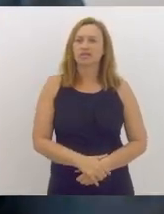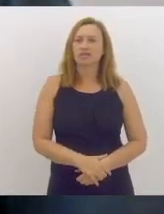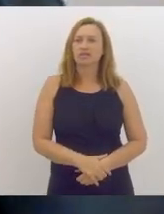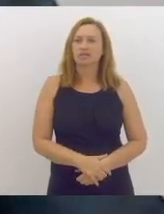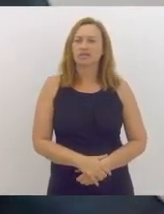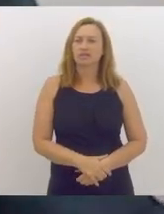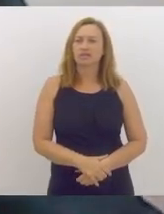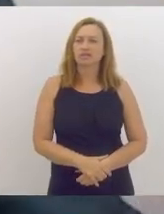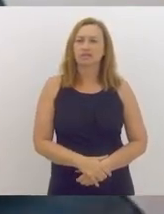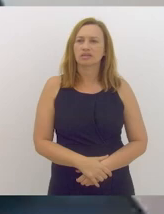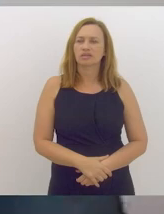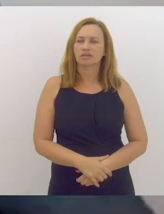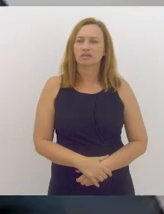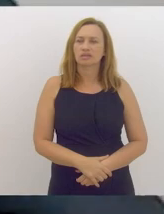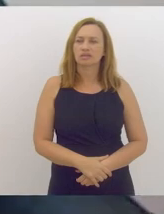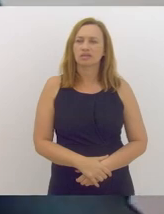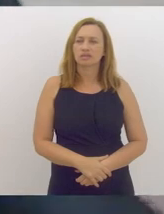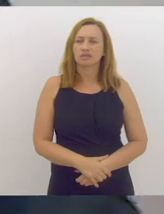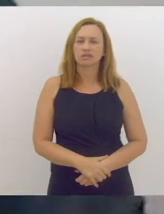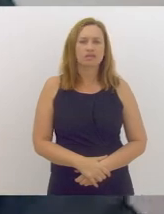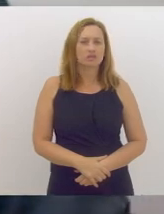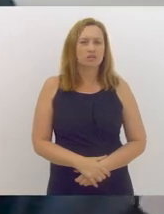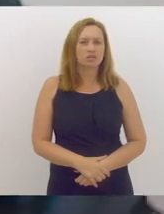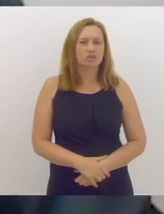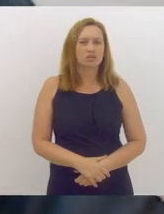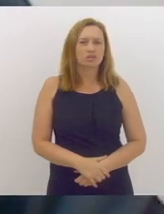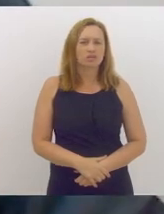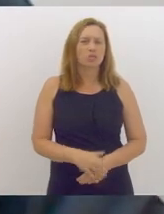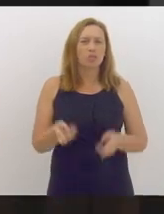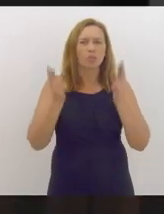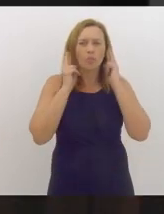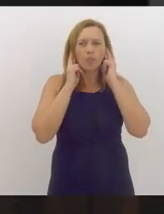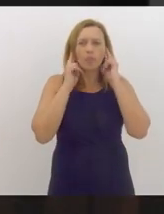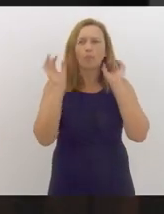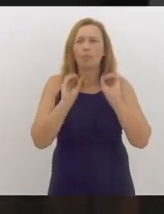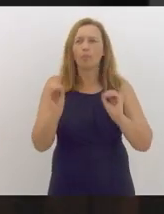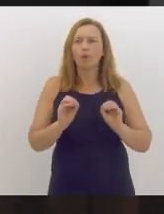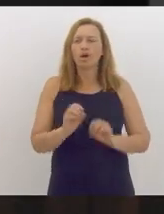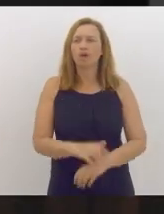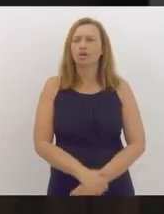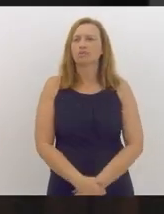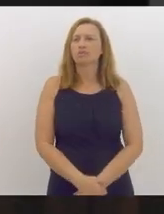Bacelar. É só para autônomos, é para vinculados a cooperativas também. Né? Sem som, Rodrigo.